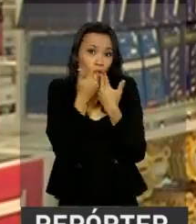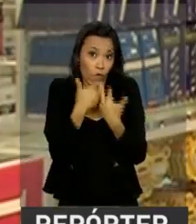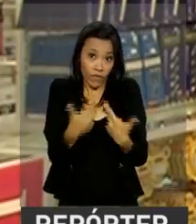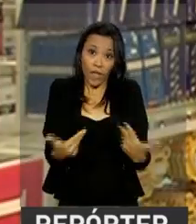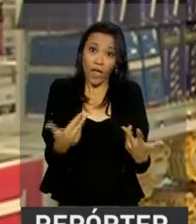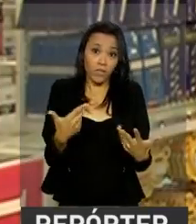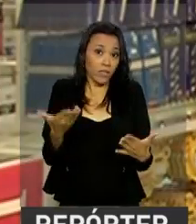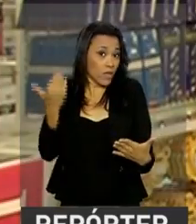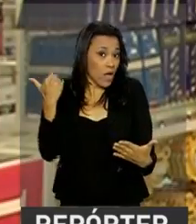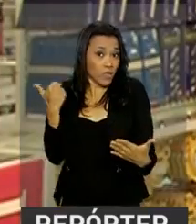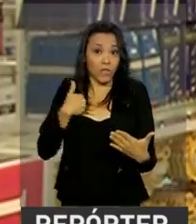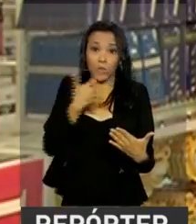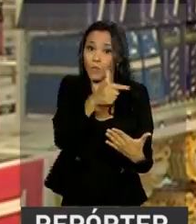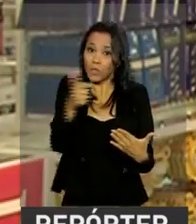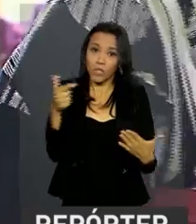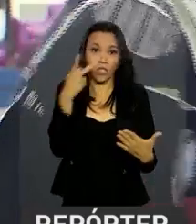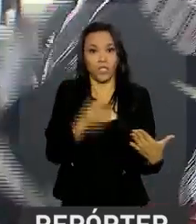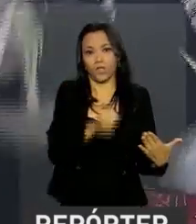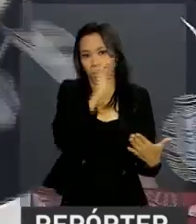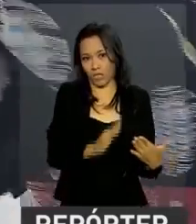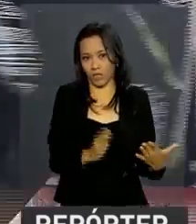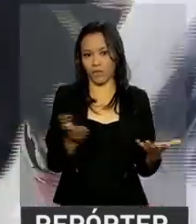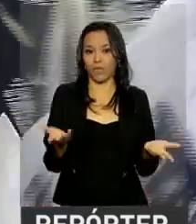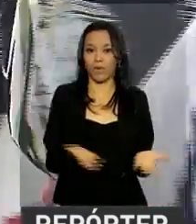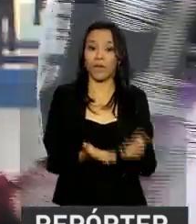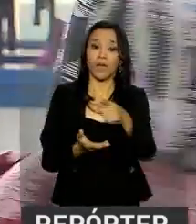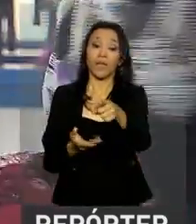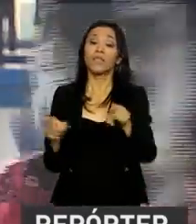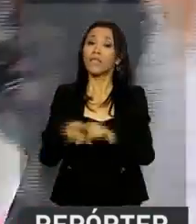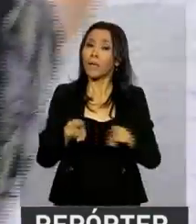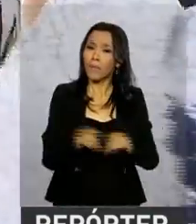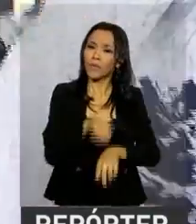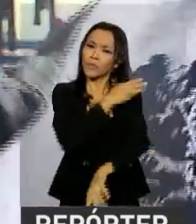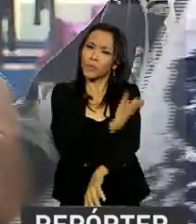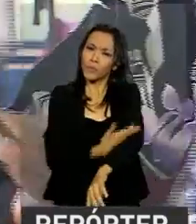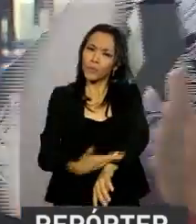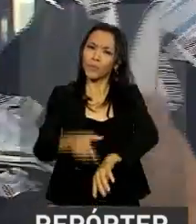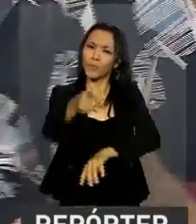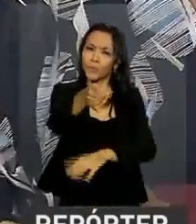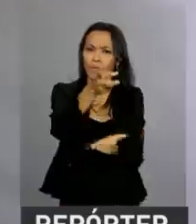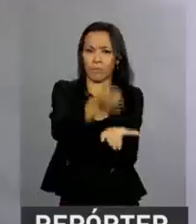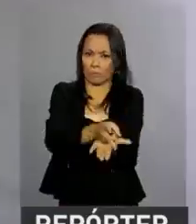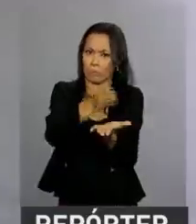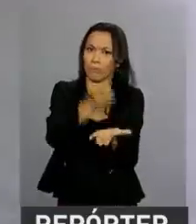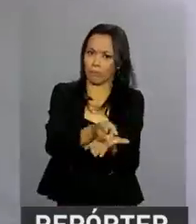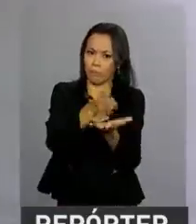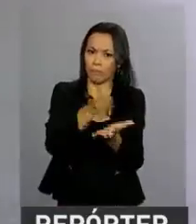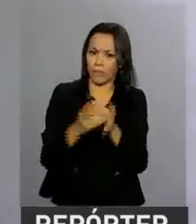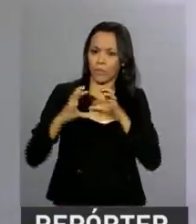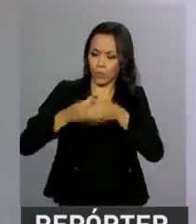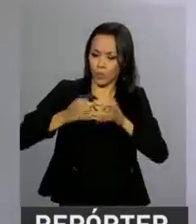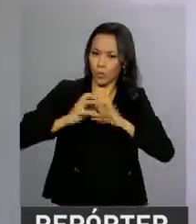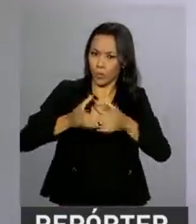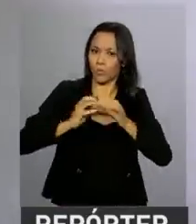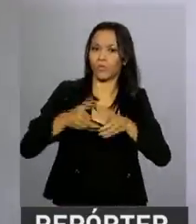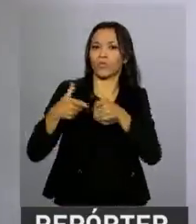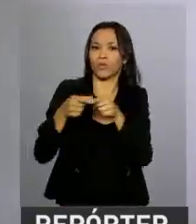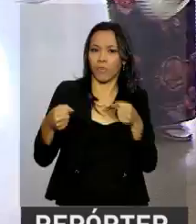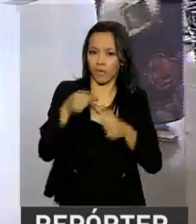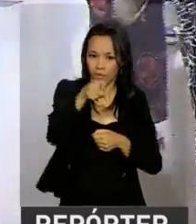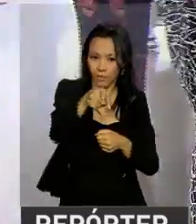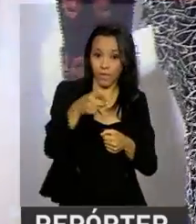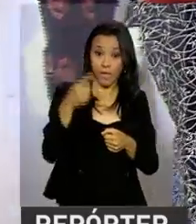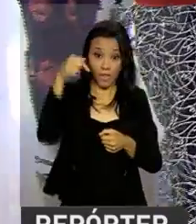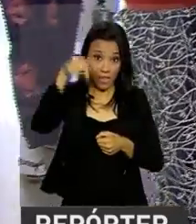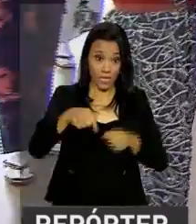que ainda não tinha entrado no mercado brasileiro. A cultura e os hábitos orientais são preservados pela comunidade nipônica no Brasil.